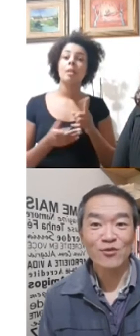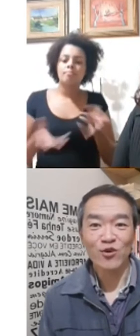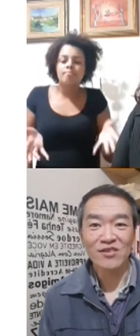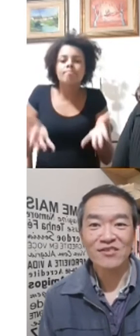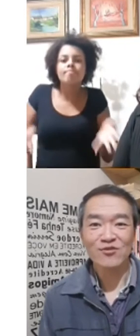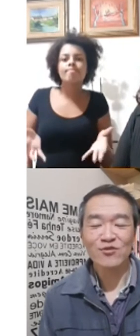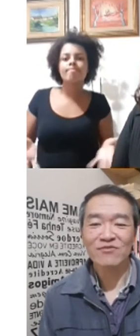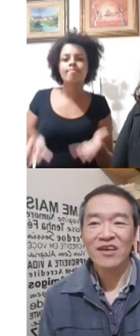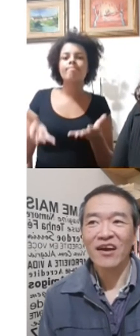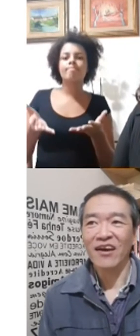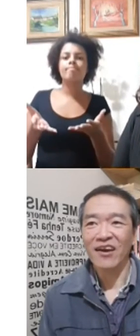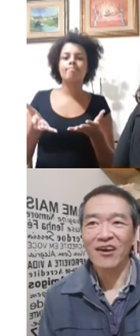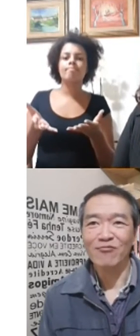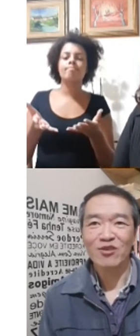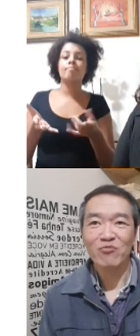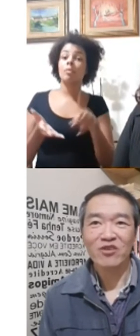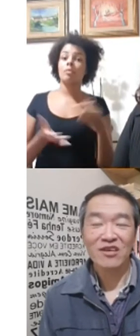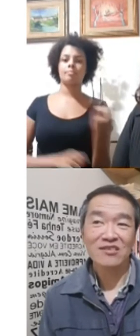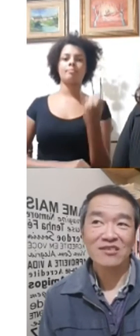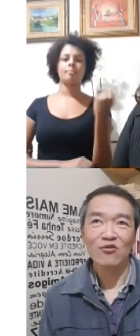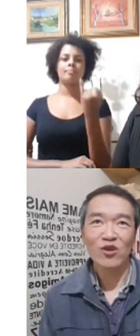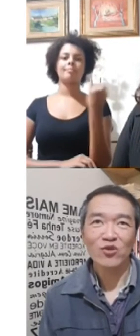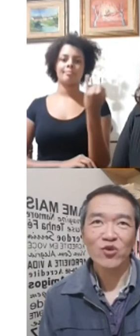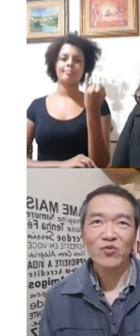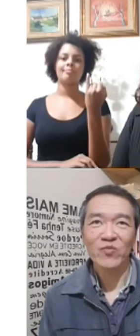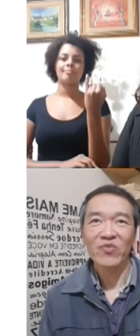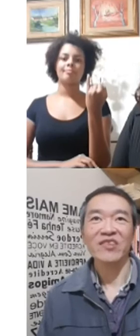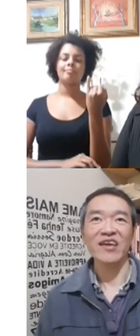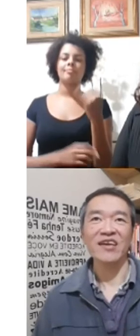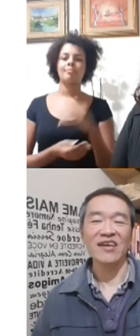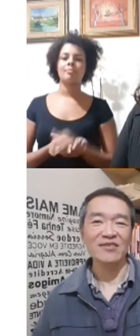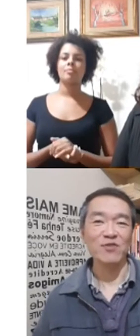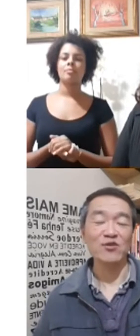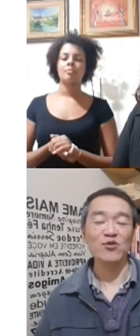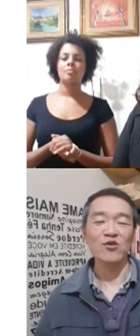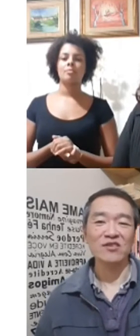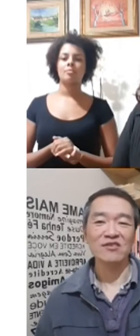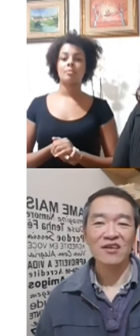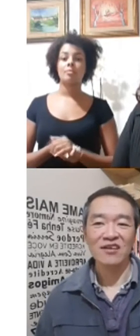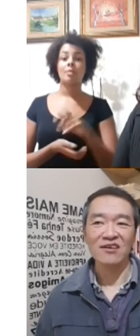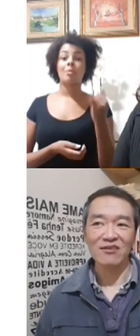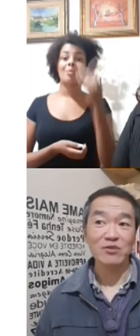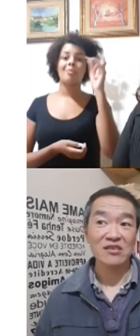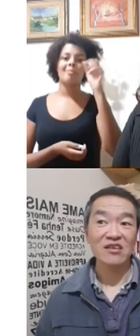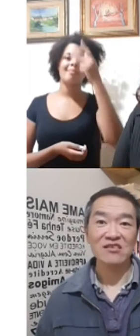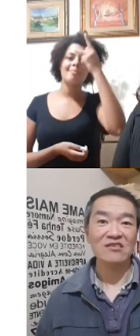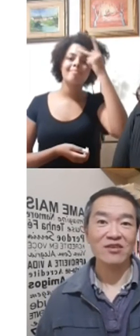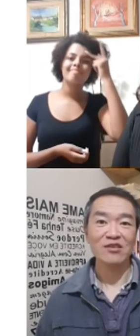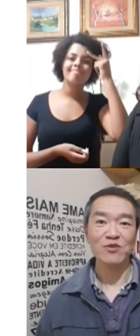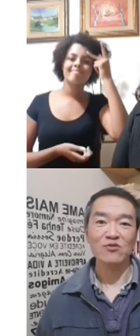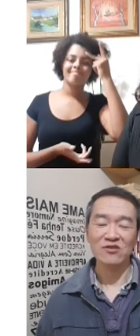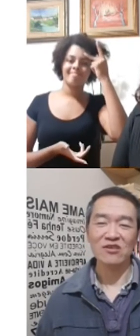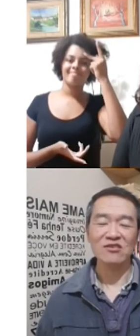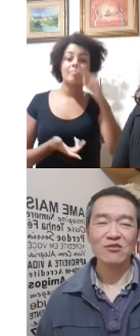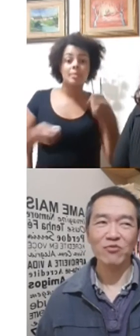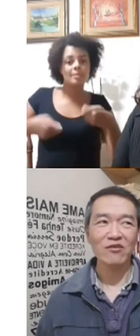movimentando as coisas. Isso é muito importante. Quando tem as pessoas, precisa ter iniciativa